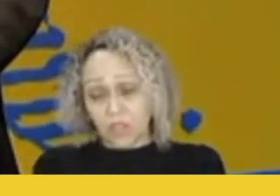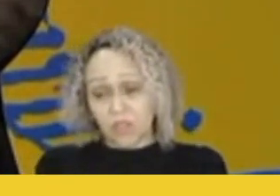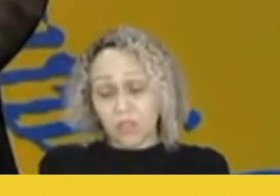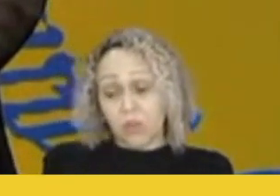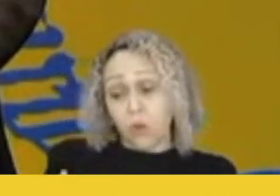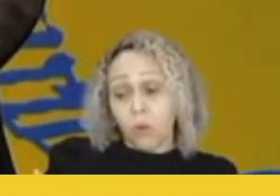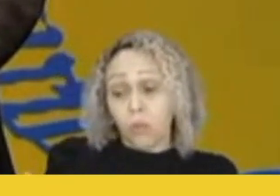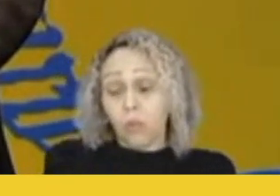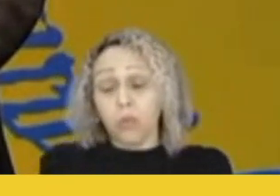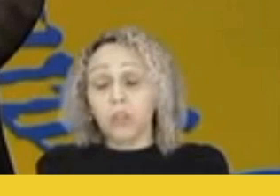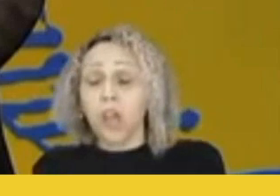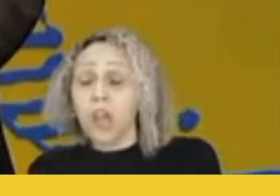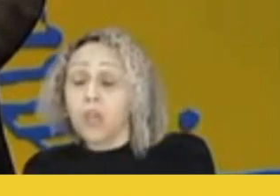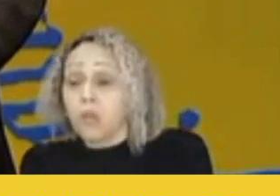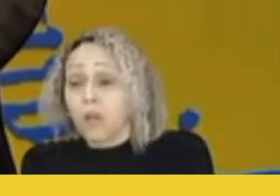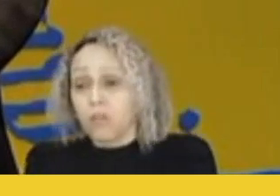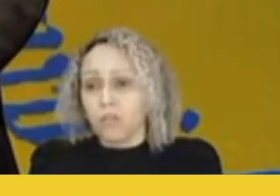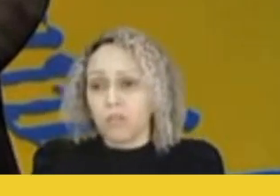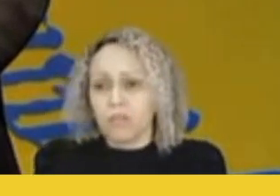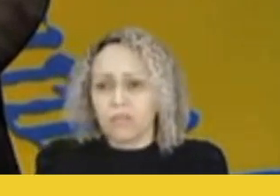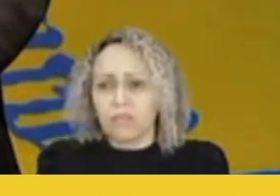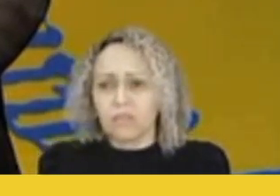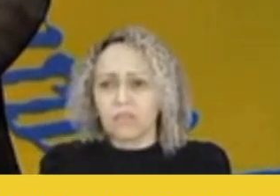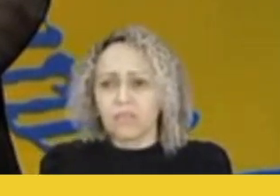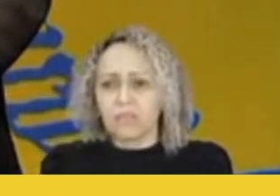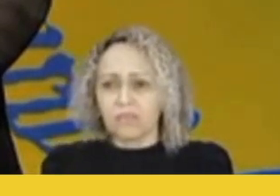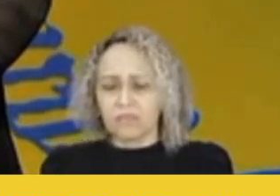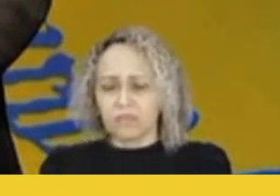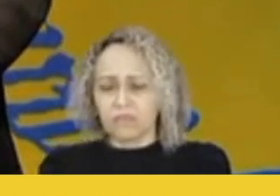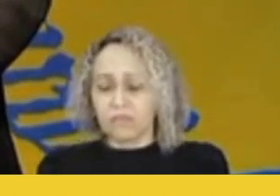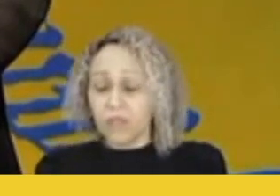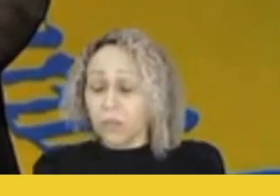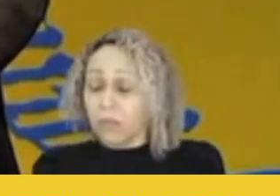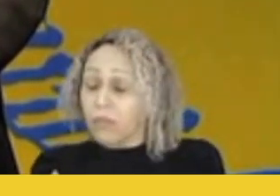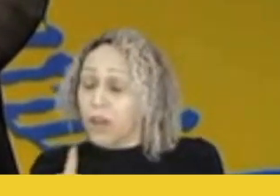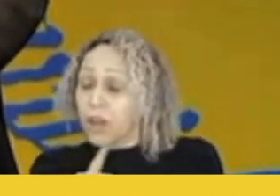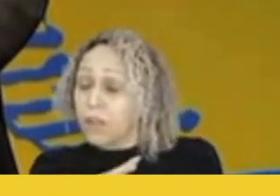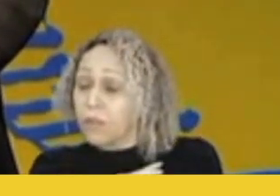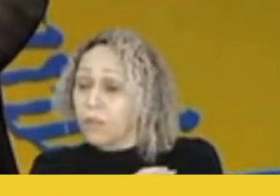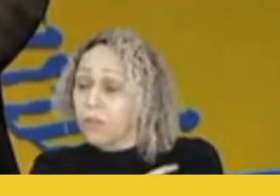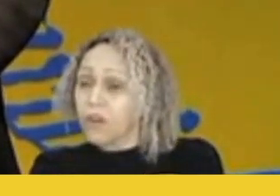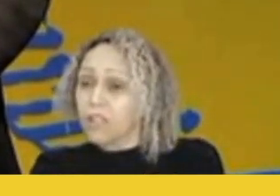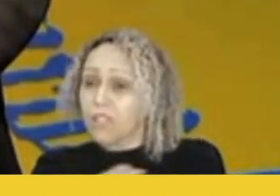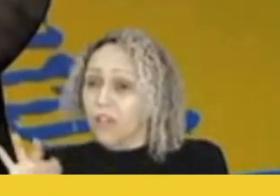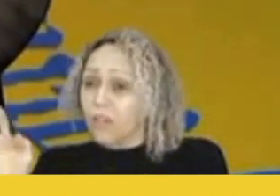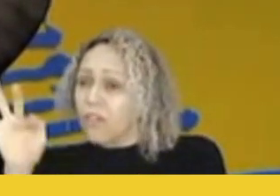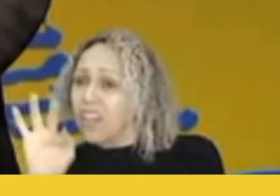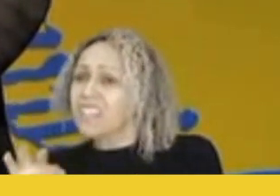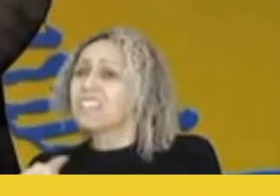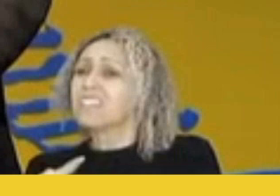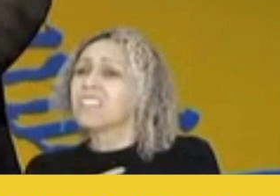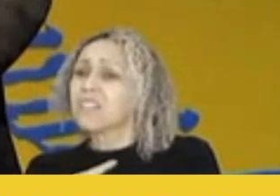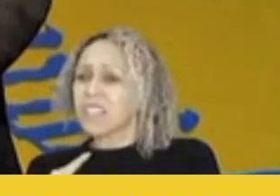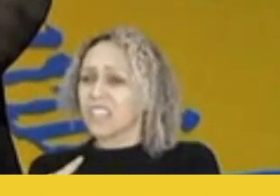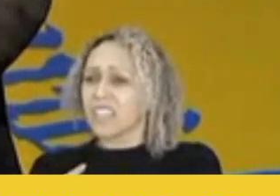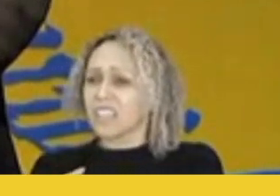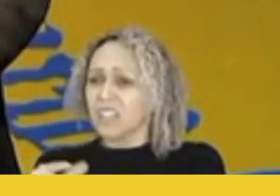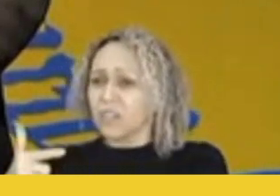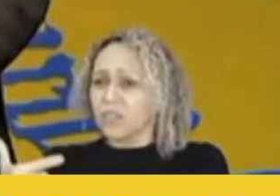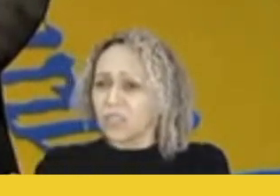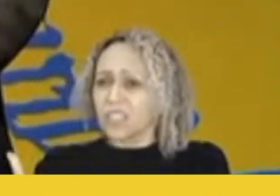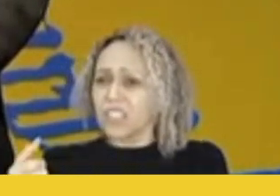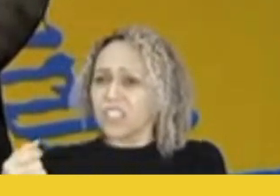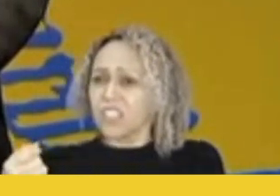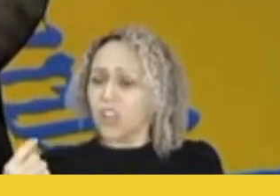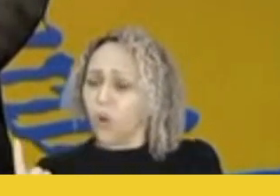milhões de investimento para a Polícia Federal no país o ano inteiro. E aí quais são os riscos que constarão